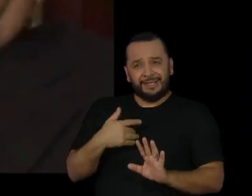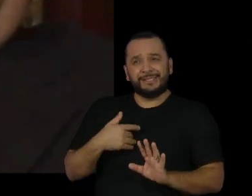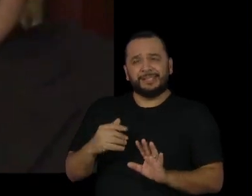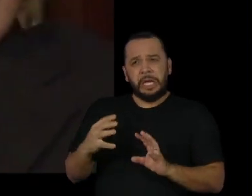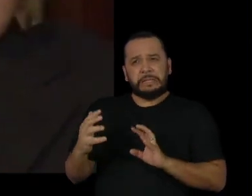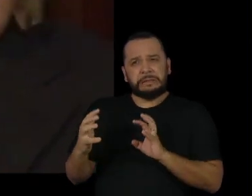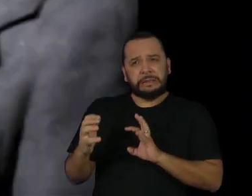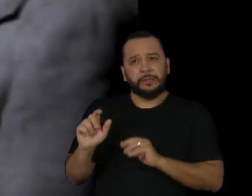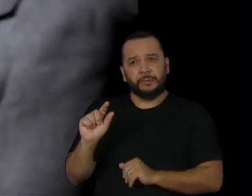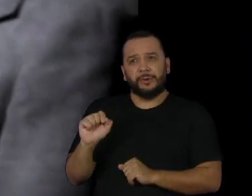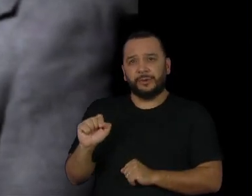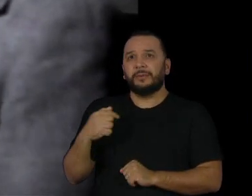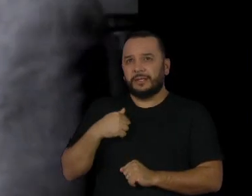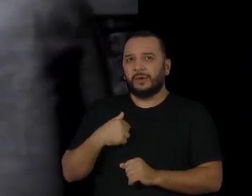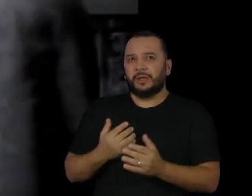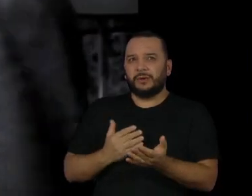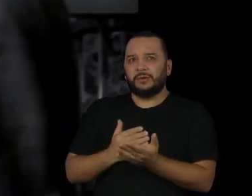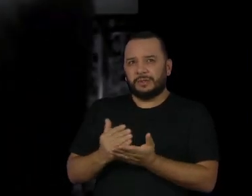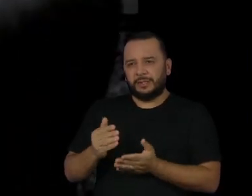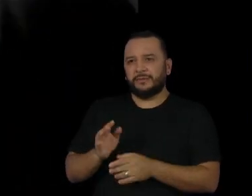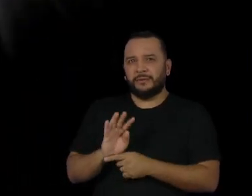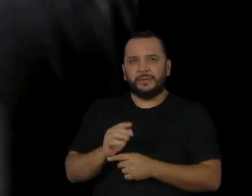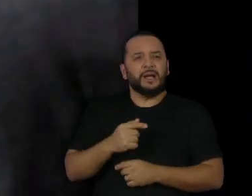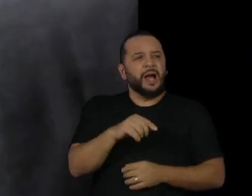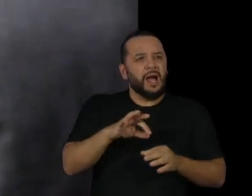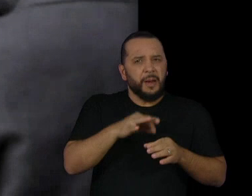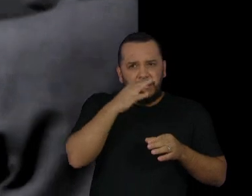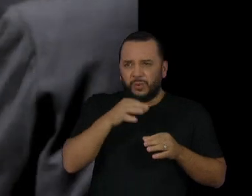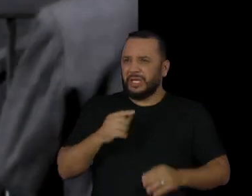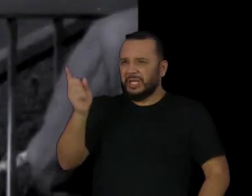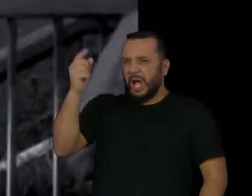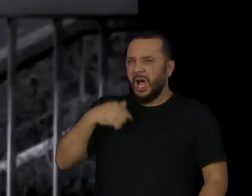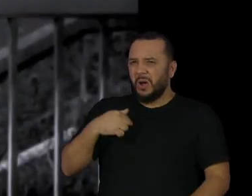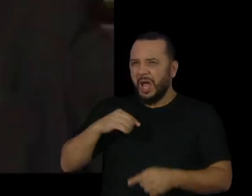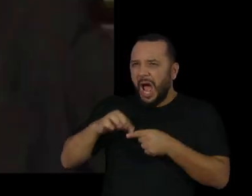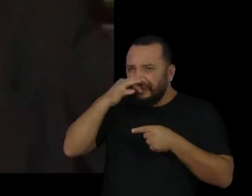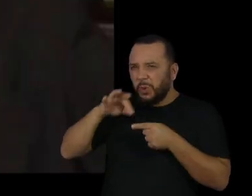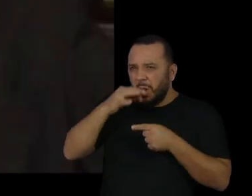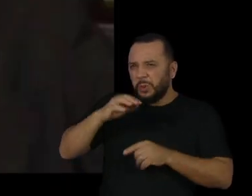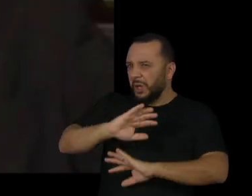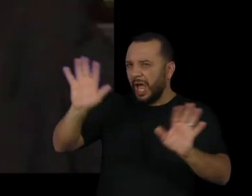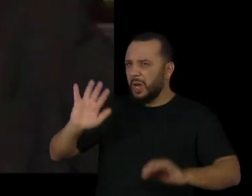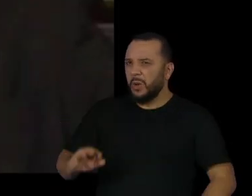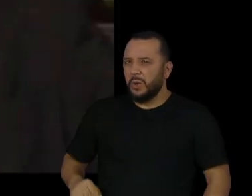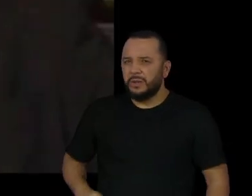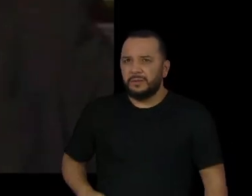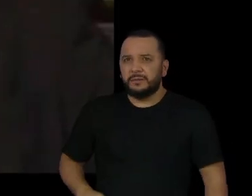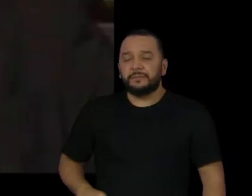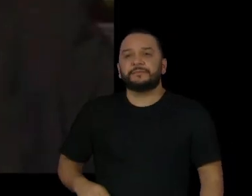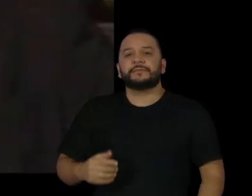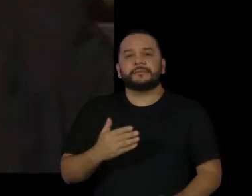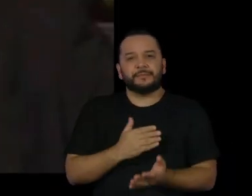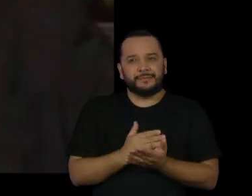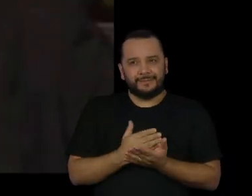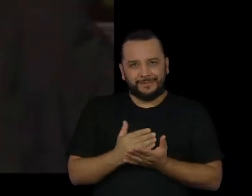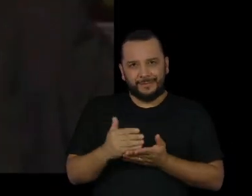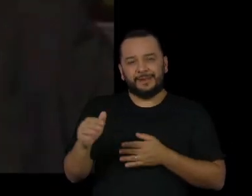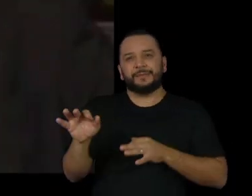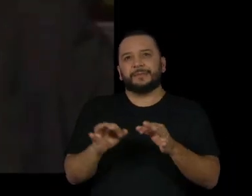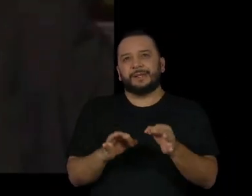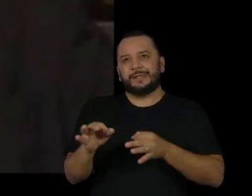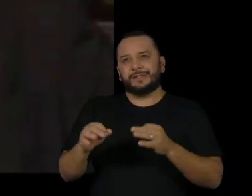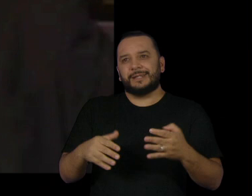eu fui fazer o filme. E amendoim, o senhor não quer? Ai, diabo, eu sou da ONG de amendoim. Começamos a preparação do